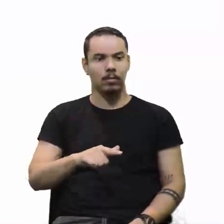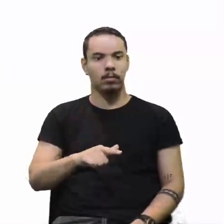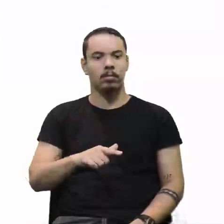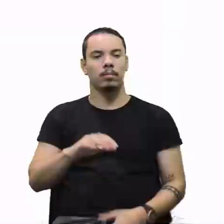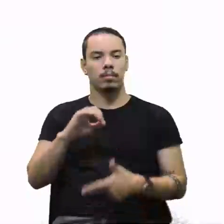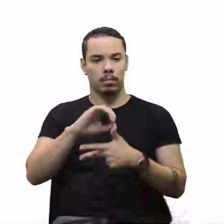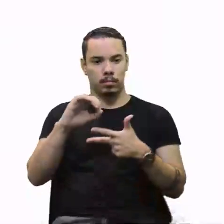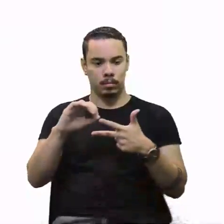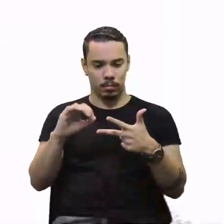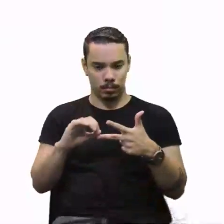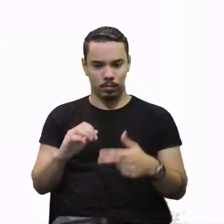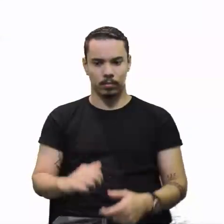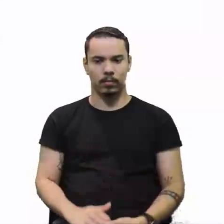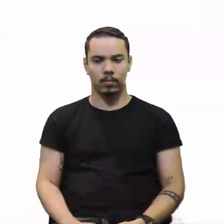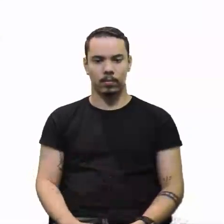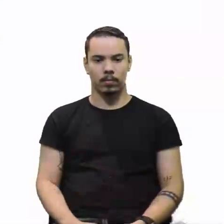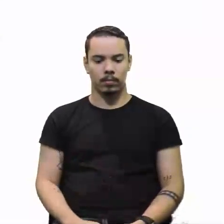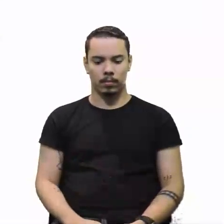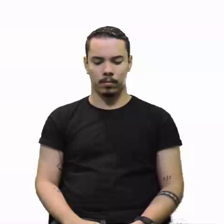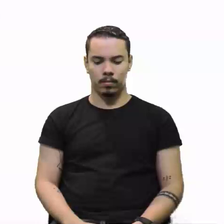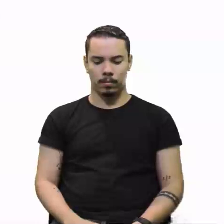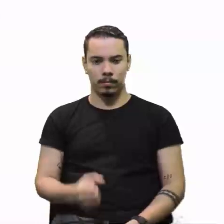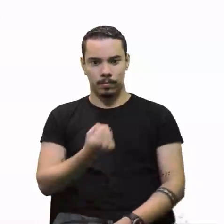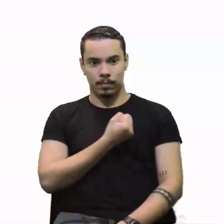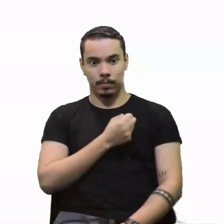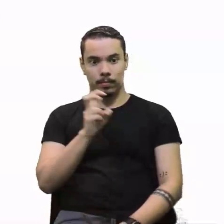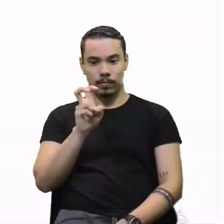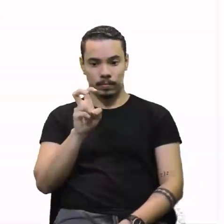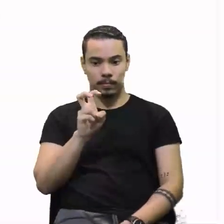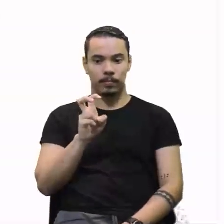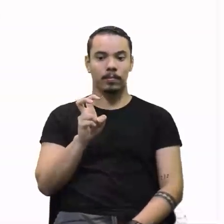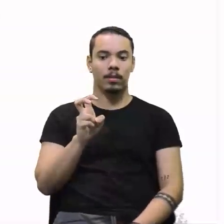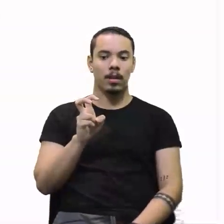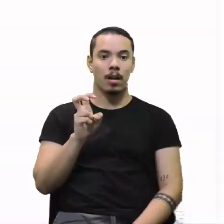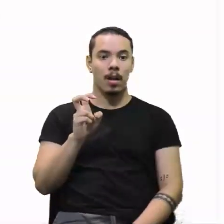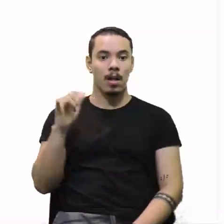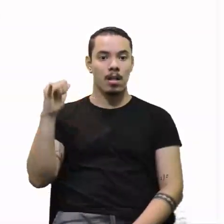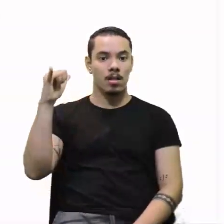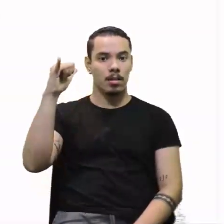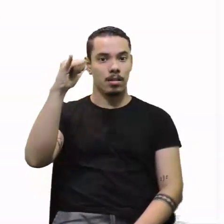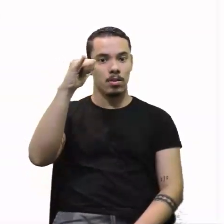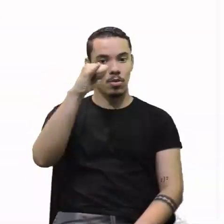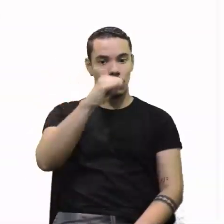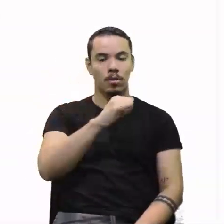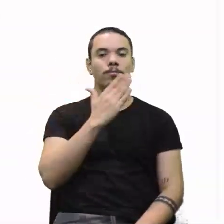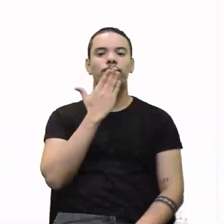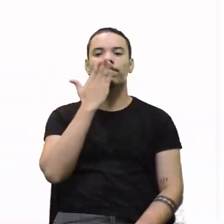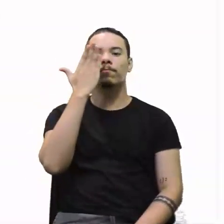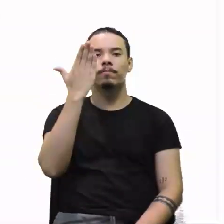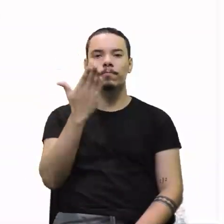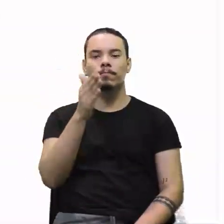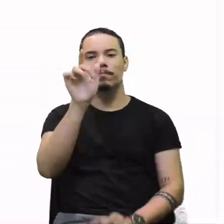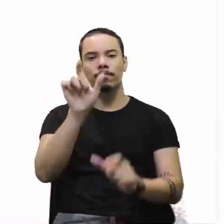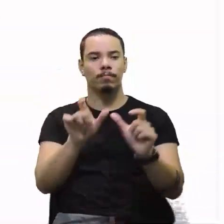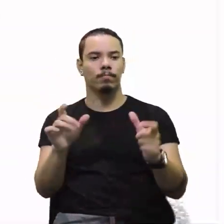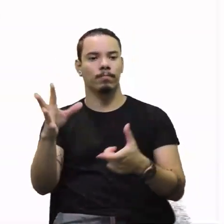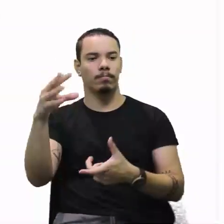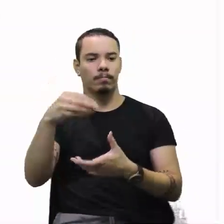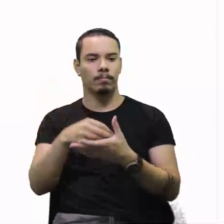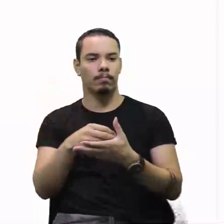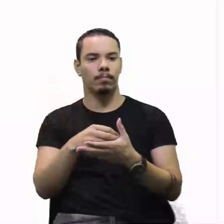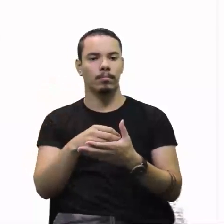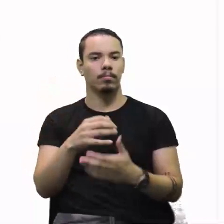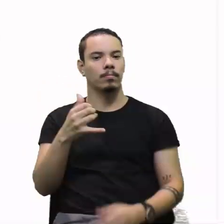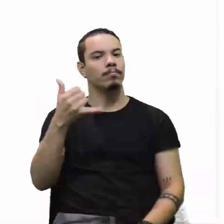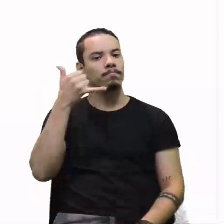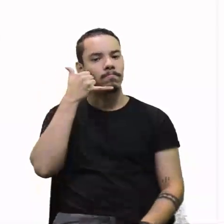lá. Então, questão de número 5, né? Em viagens de avião, é solicitado aos passageiros o